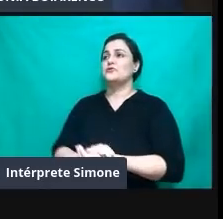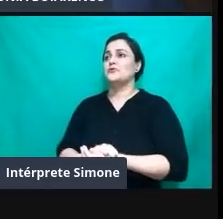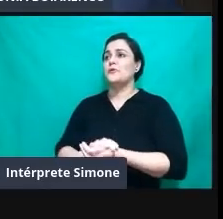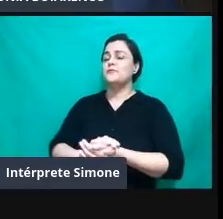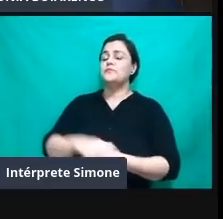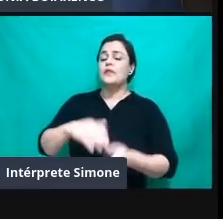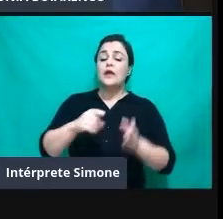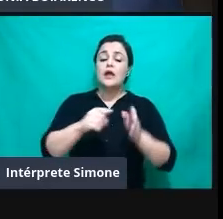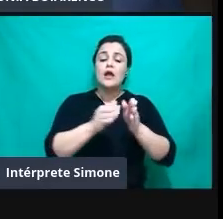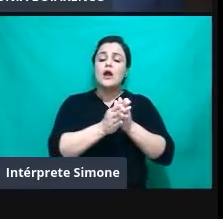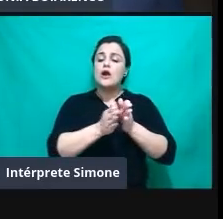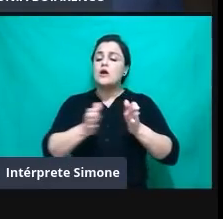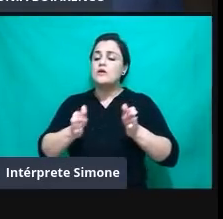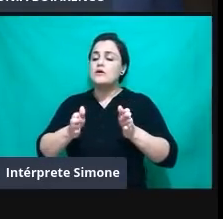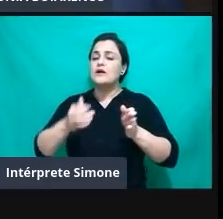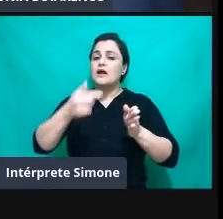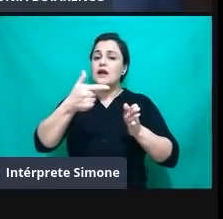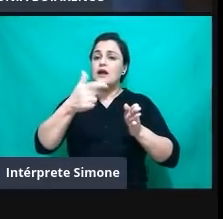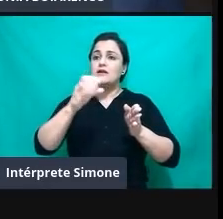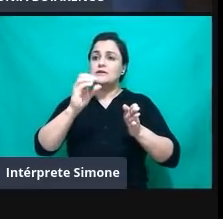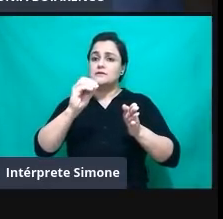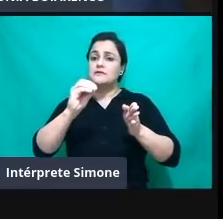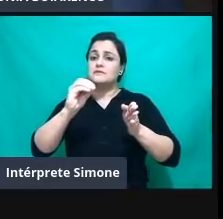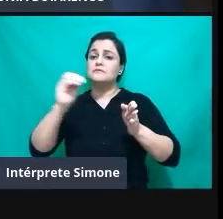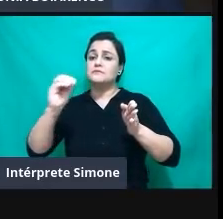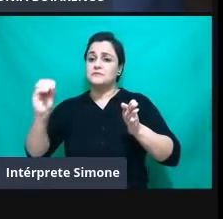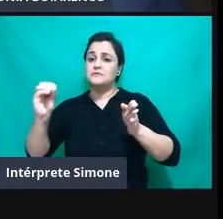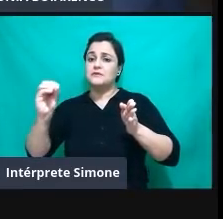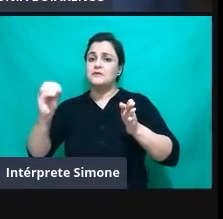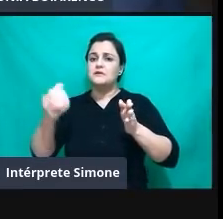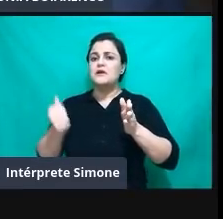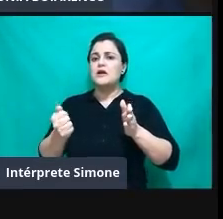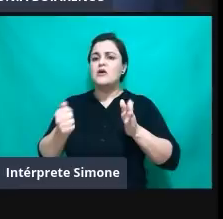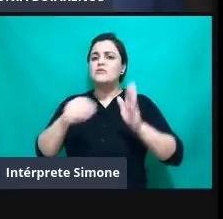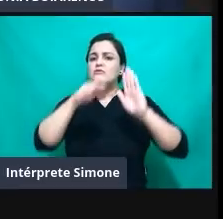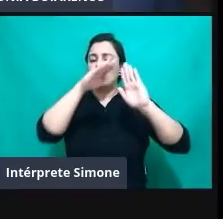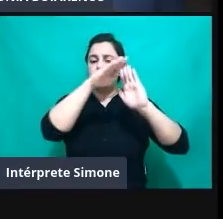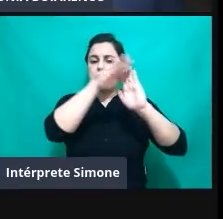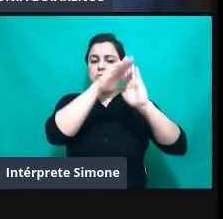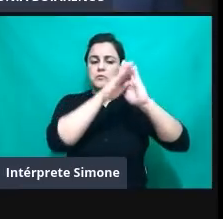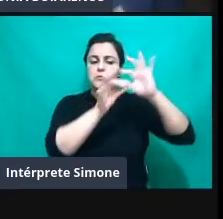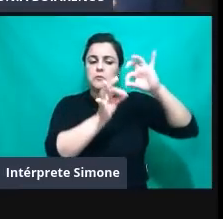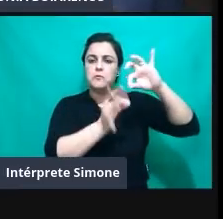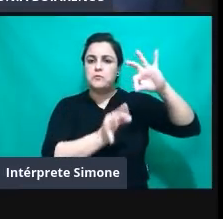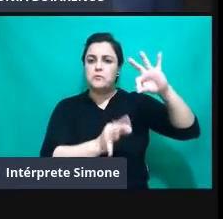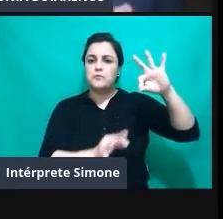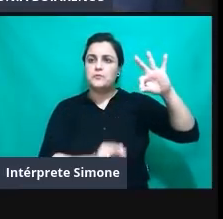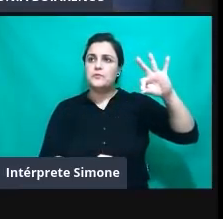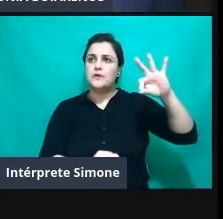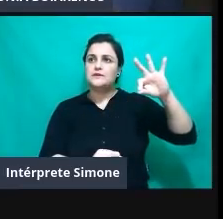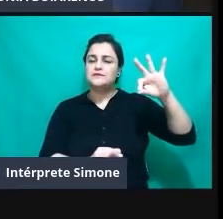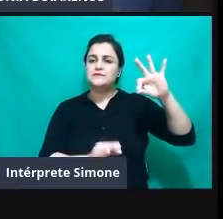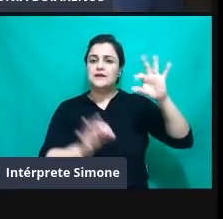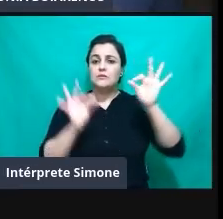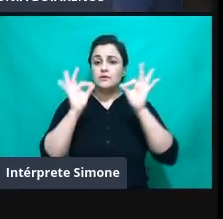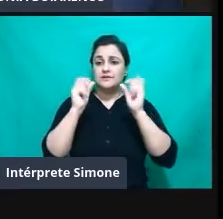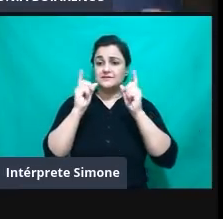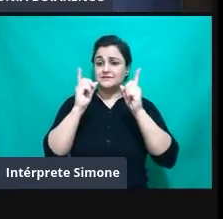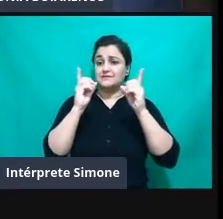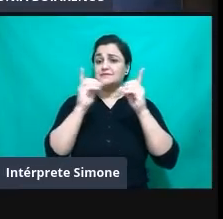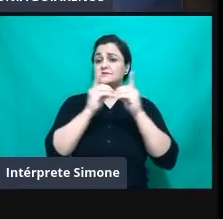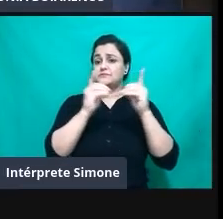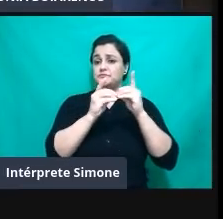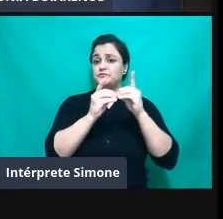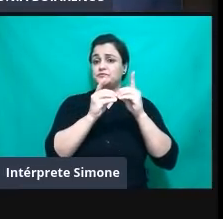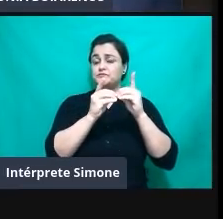didática. Essa sequência didática, eu lembro que eu comecei a trabalhar na rede mais ou menos nesse período, não